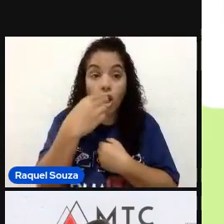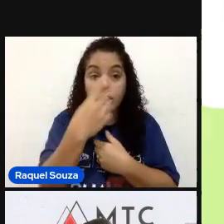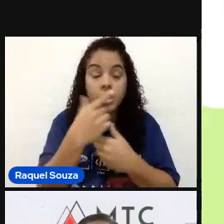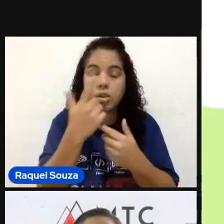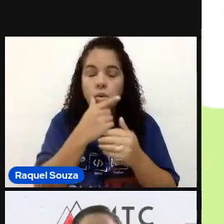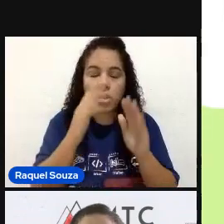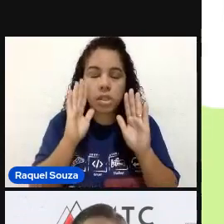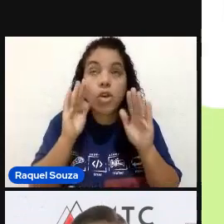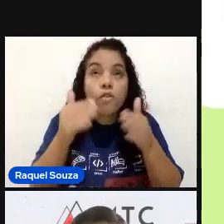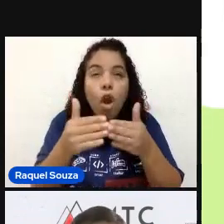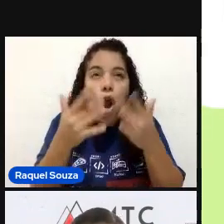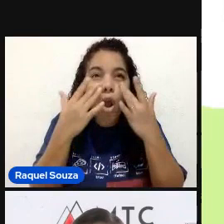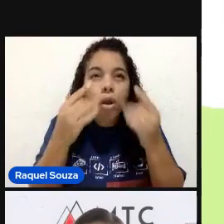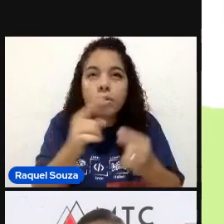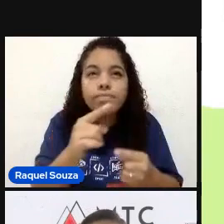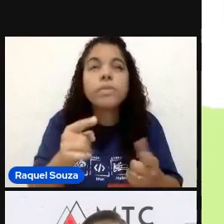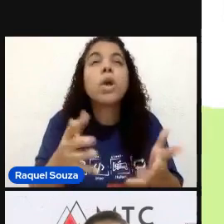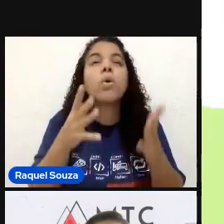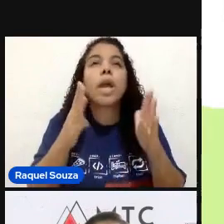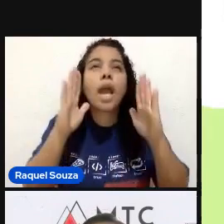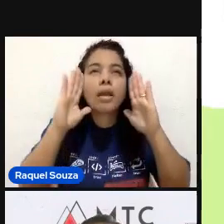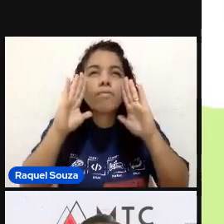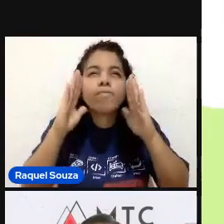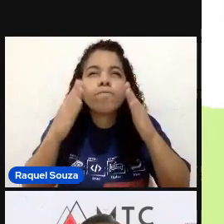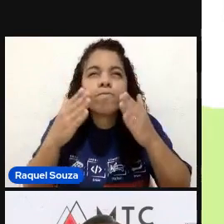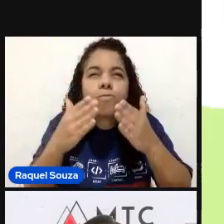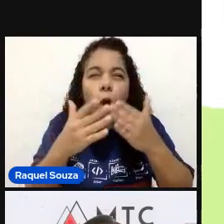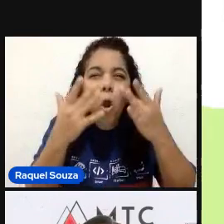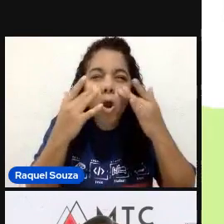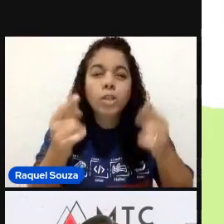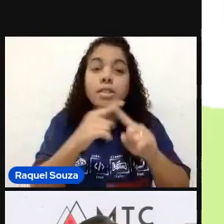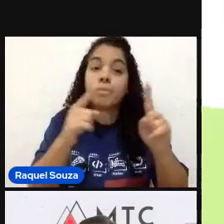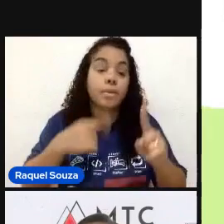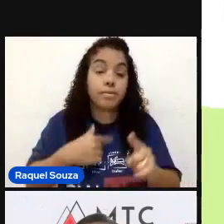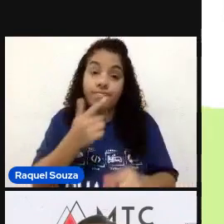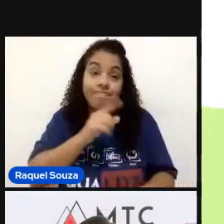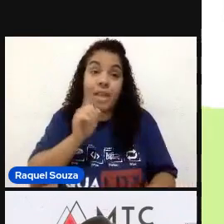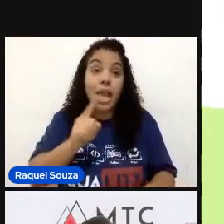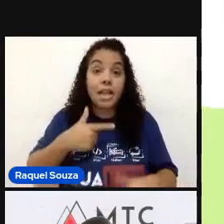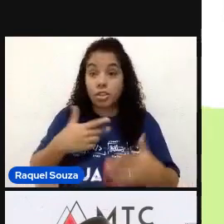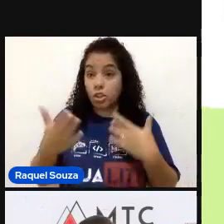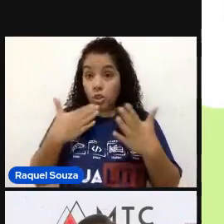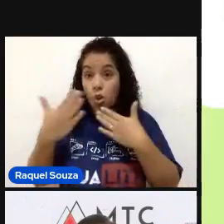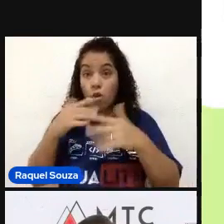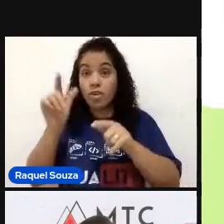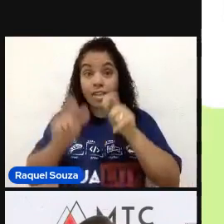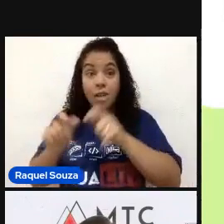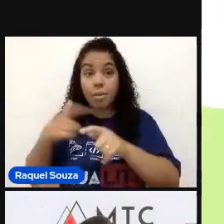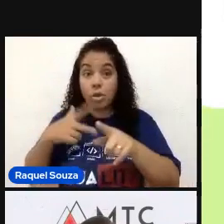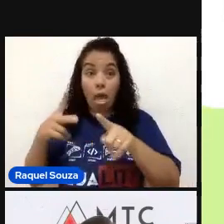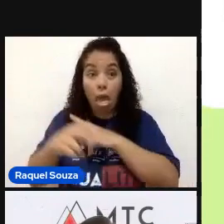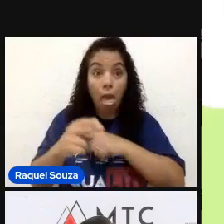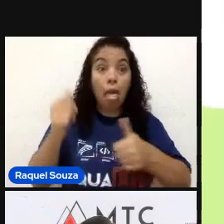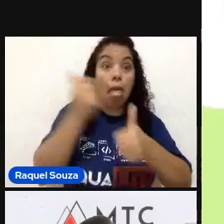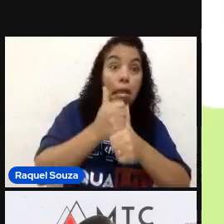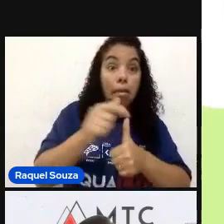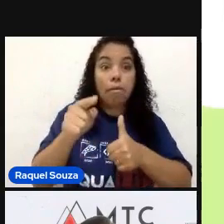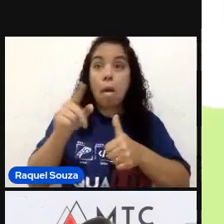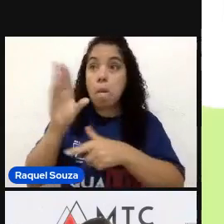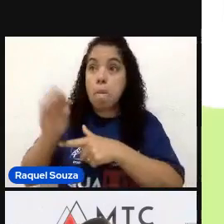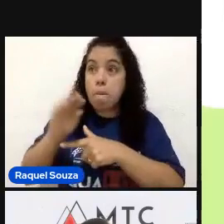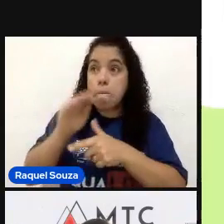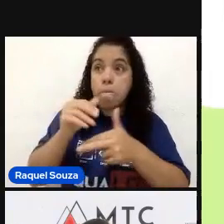focar, eu faço, eu quero focar. Ou então, quando eu estou conversando com alguém, que eu tomo a palavra da pessoa e começo a falar no lugar da pessoa assim, eu